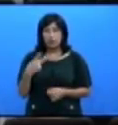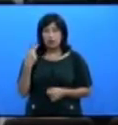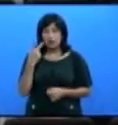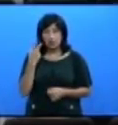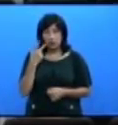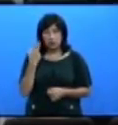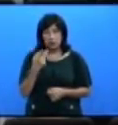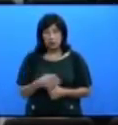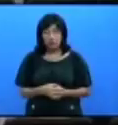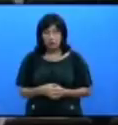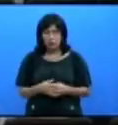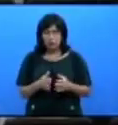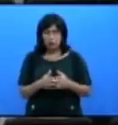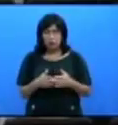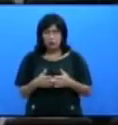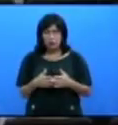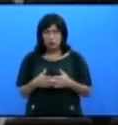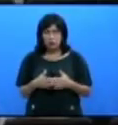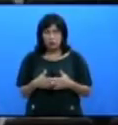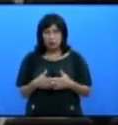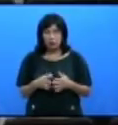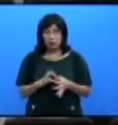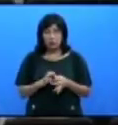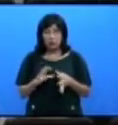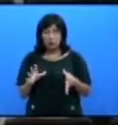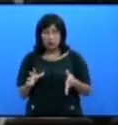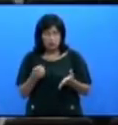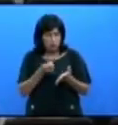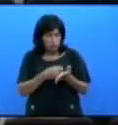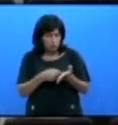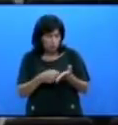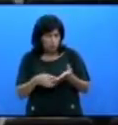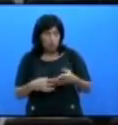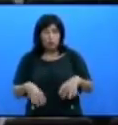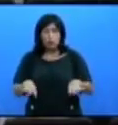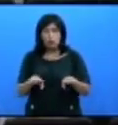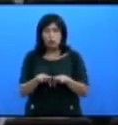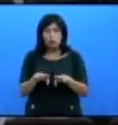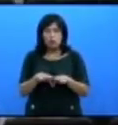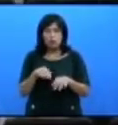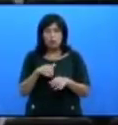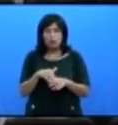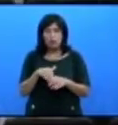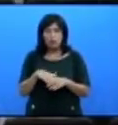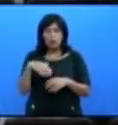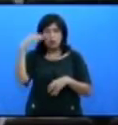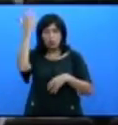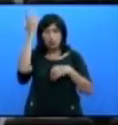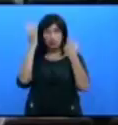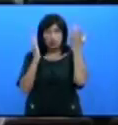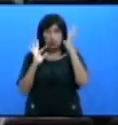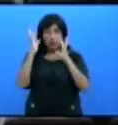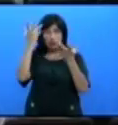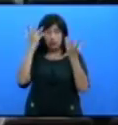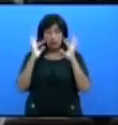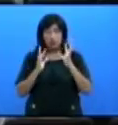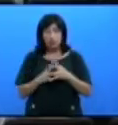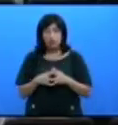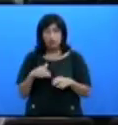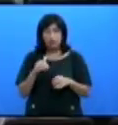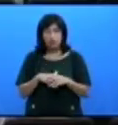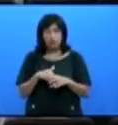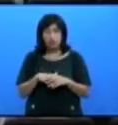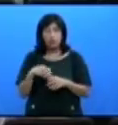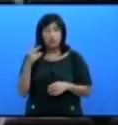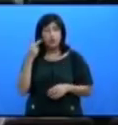Mello Pratibanda está pedindo autorização para subscrever também o voto de aplauso. Está em votação. Os vereadores